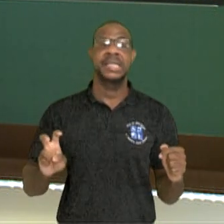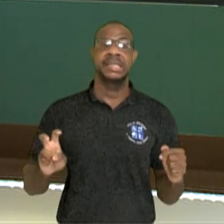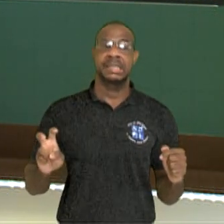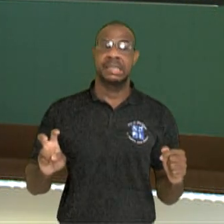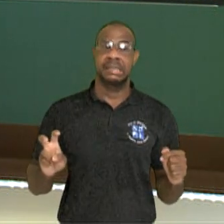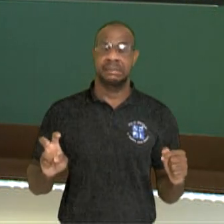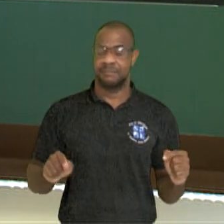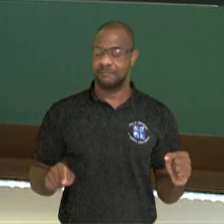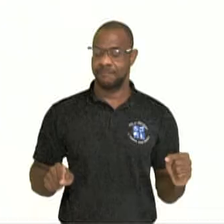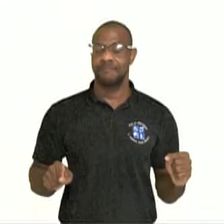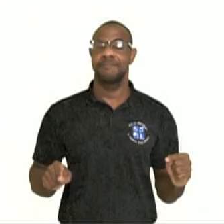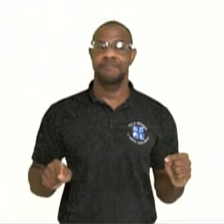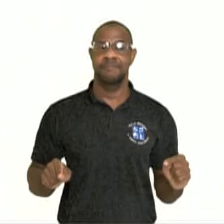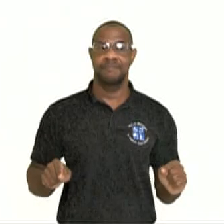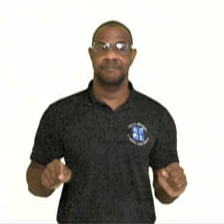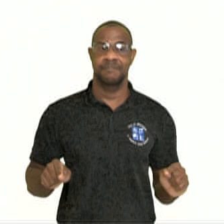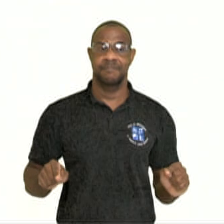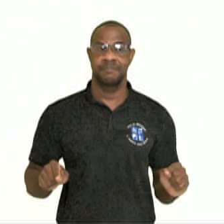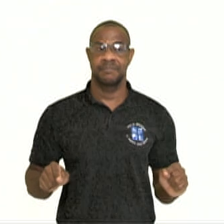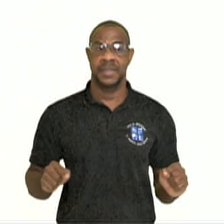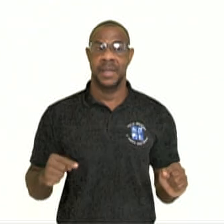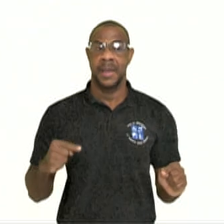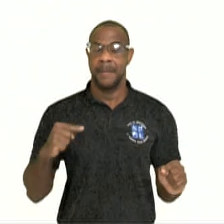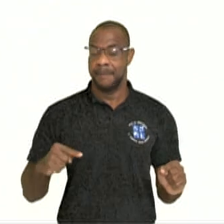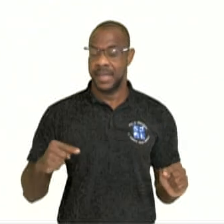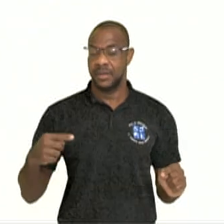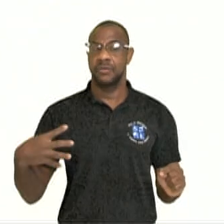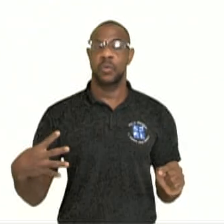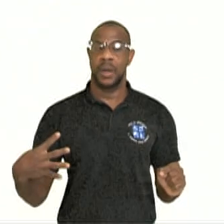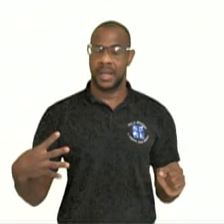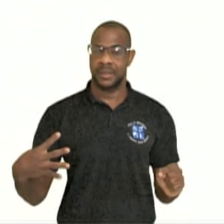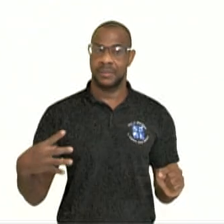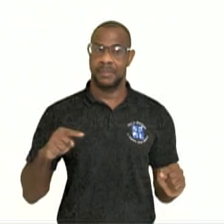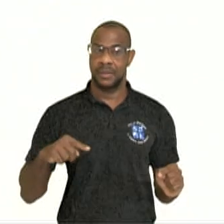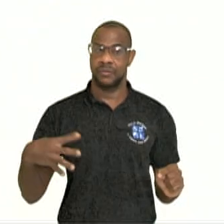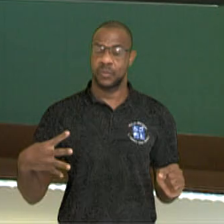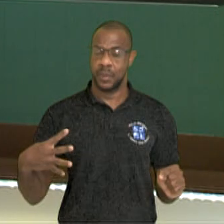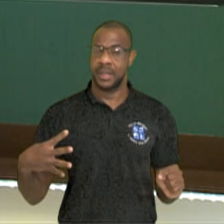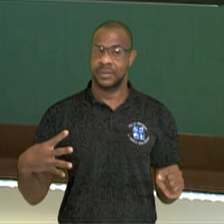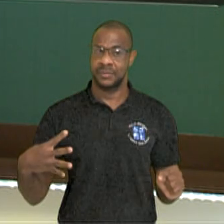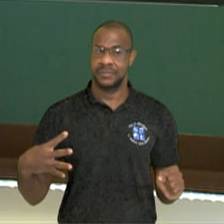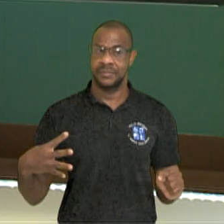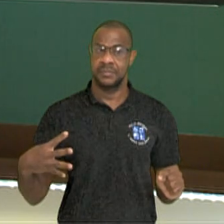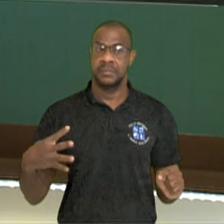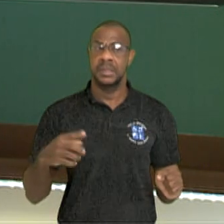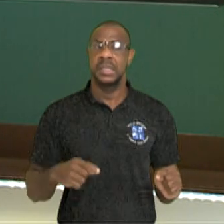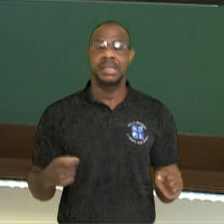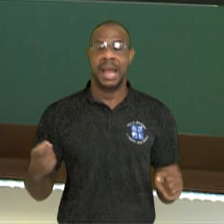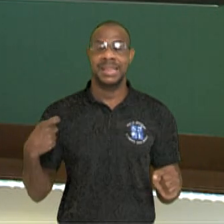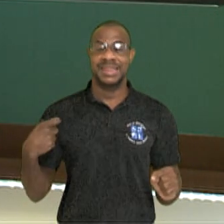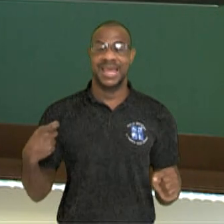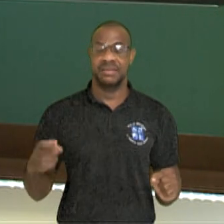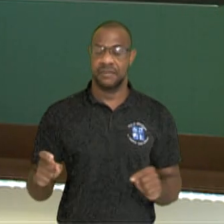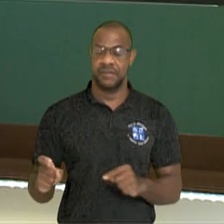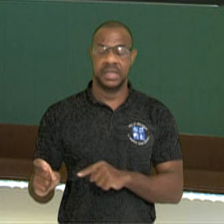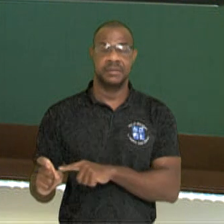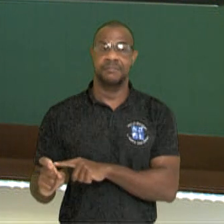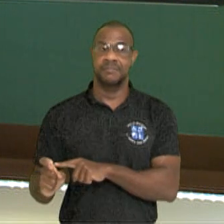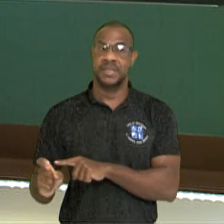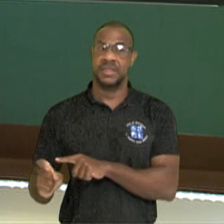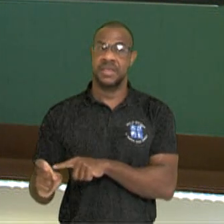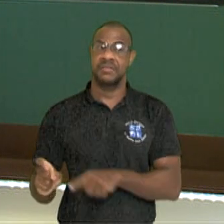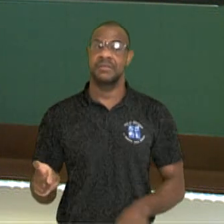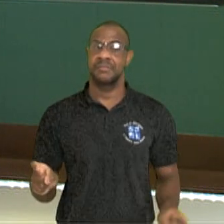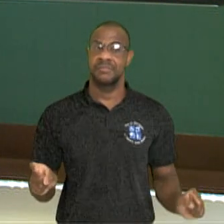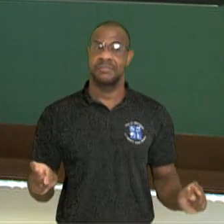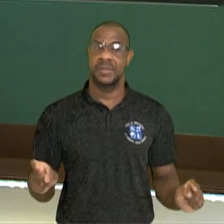né? Quinta-feira, menos 4 graus Celsius. E na sexta-feira, essa